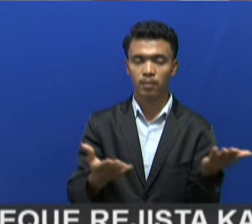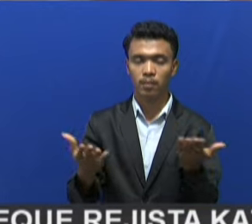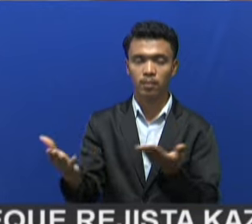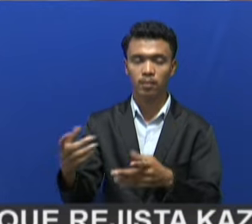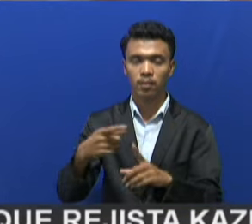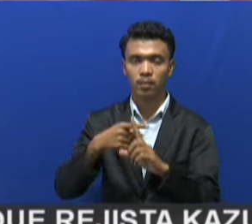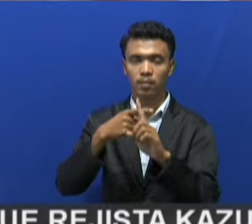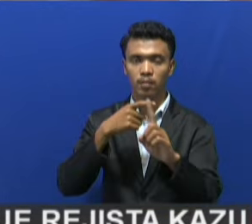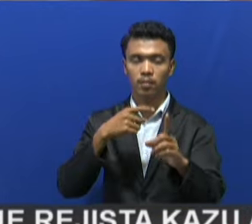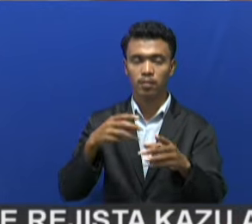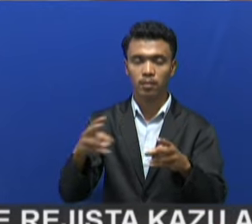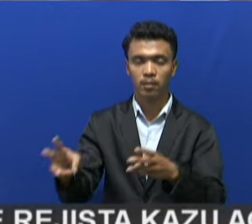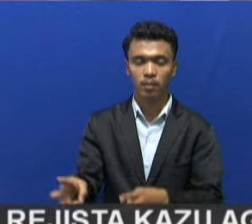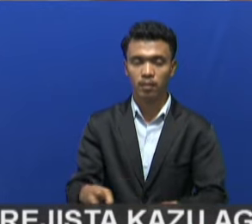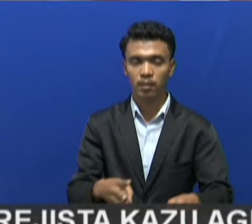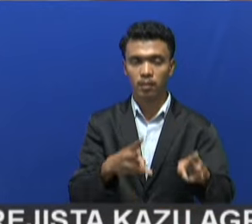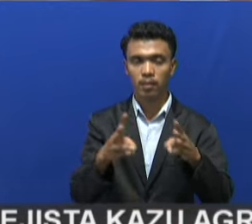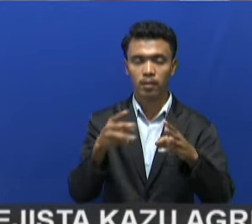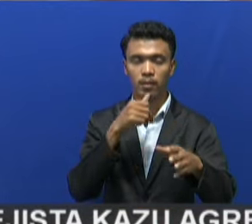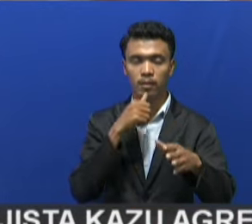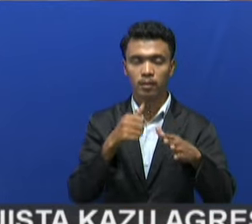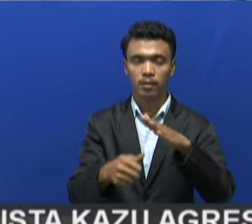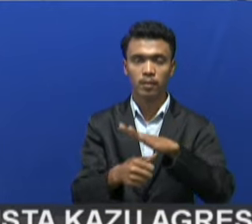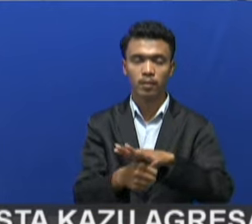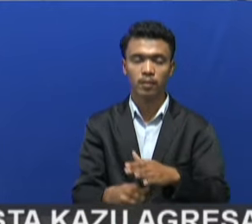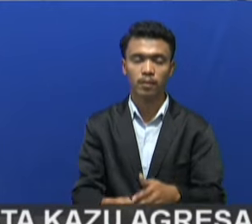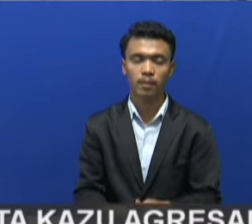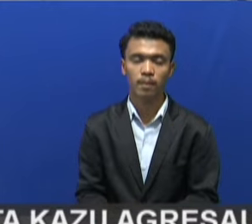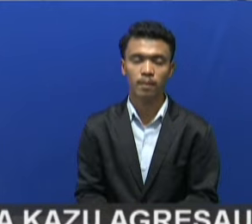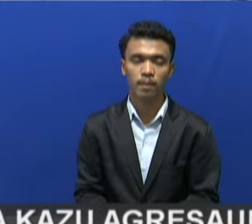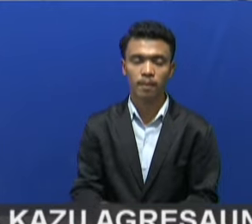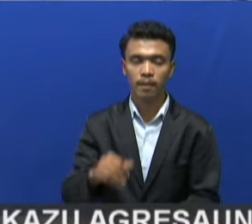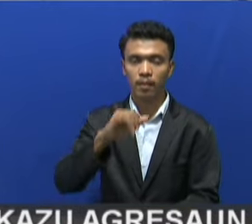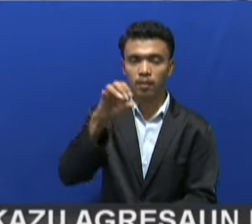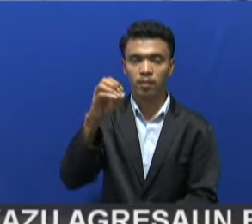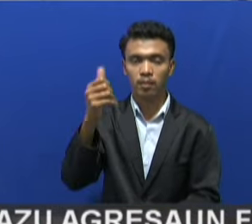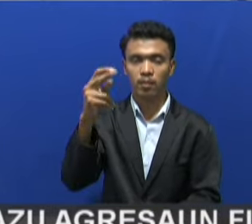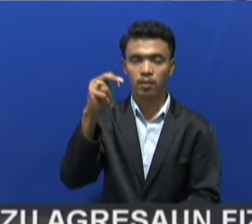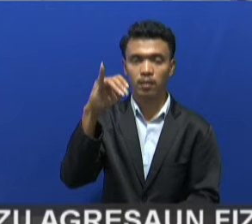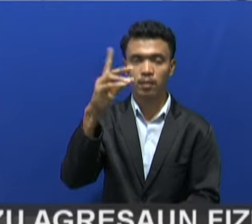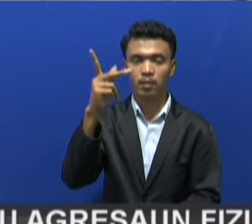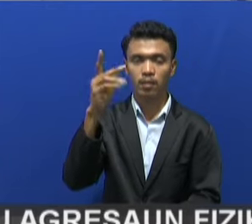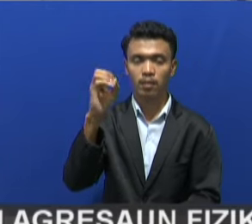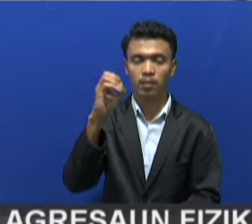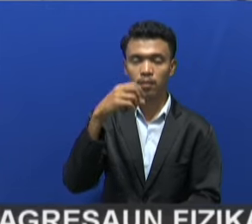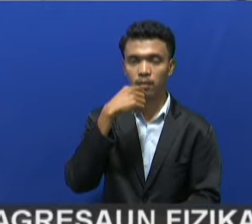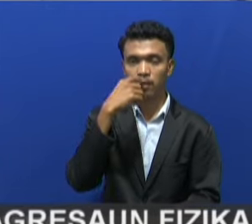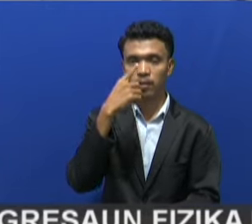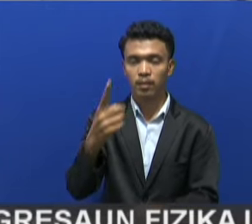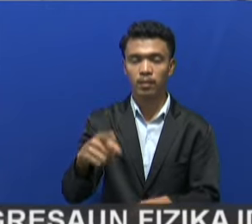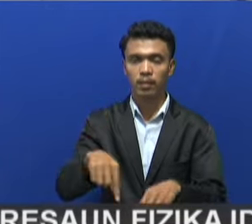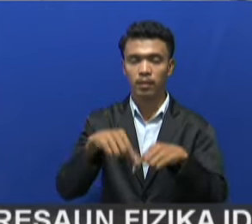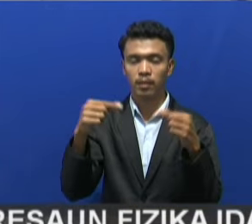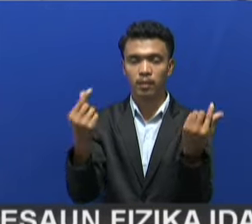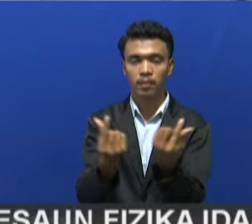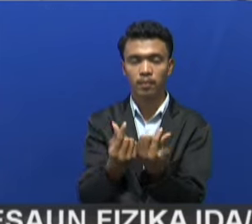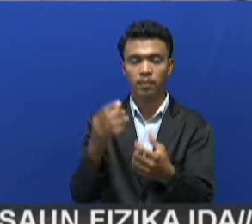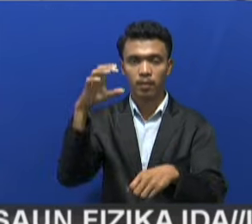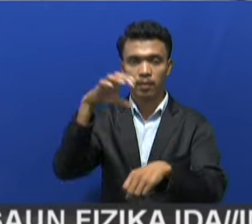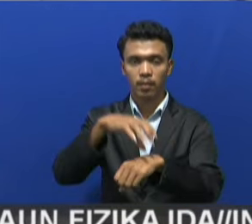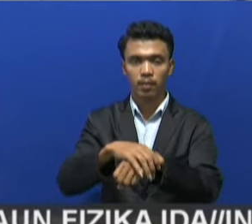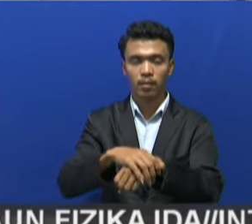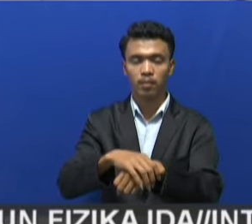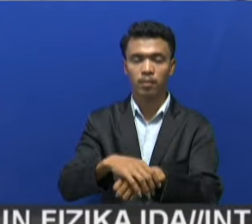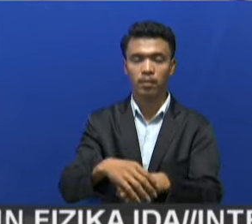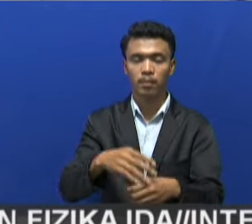Rússia Dalang ilegal. Comissário Alfândega, Joanico Pinto informa, equipa halou na atuação, ba